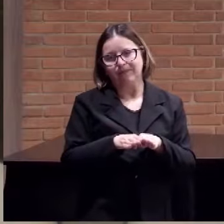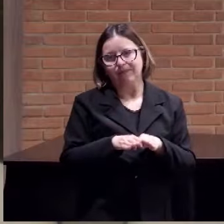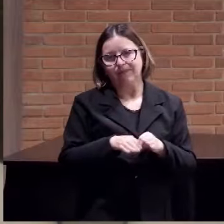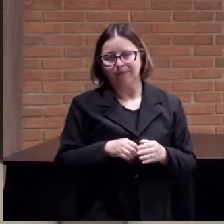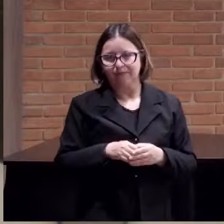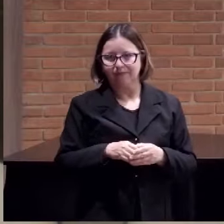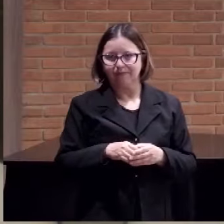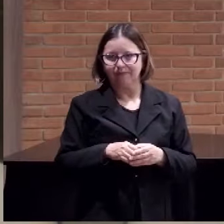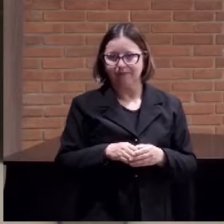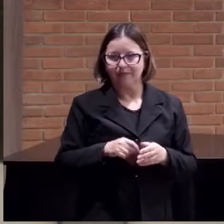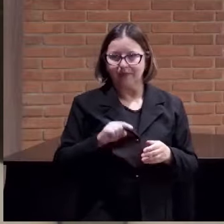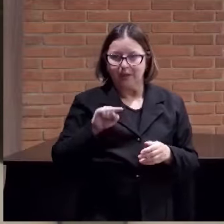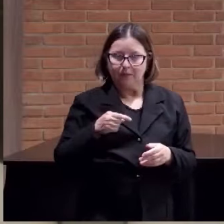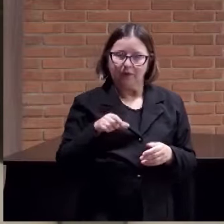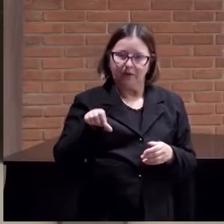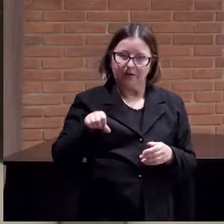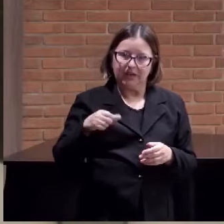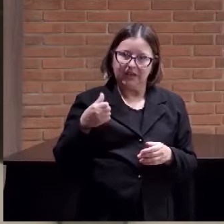tenebrae facte sunt.